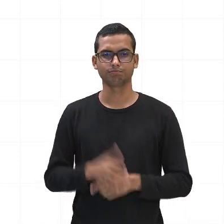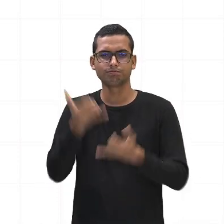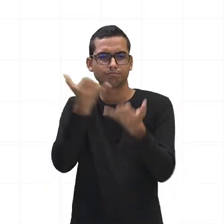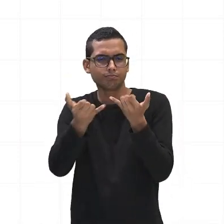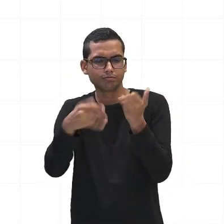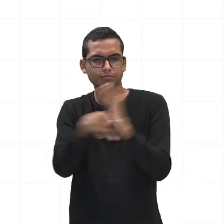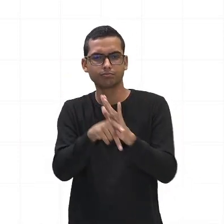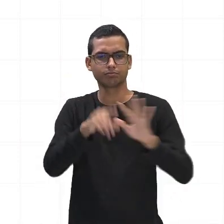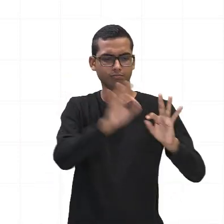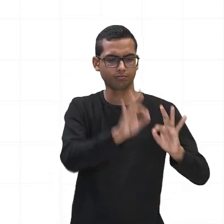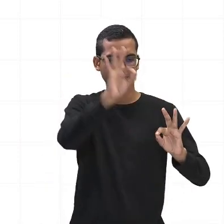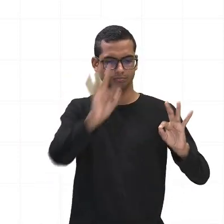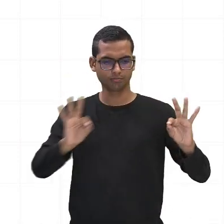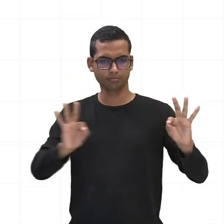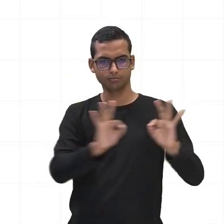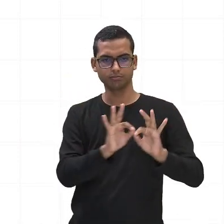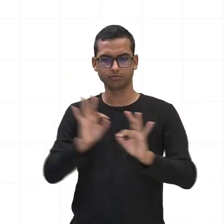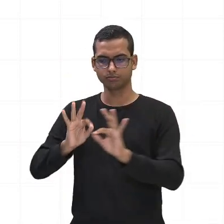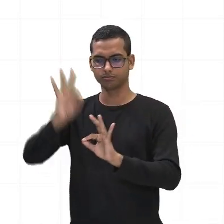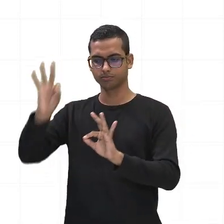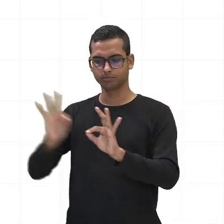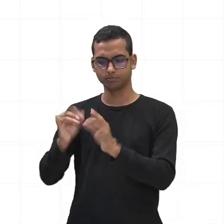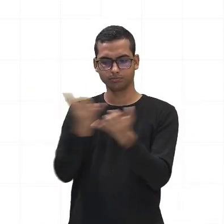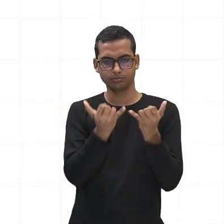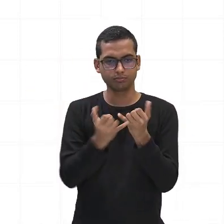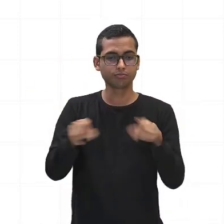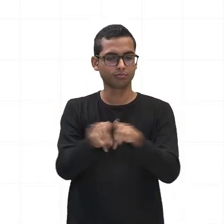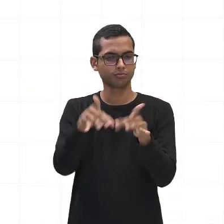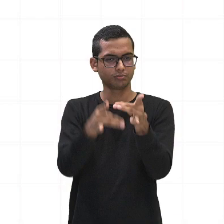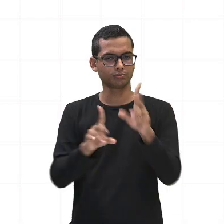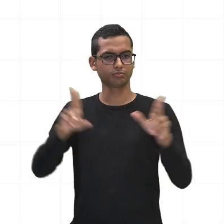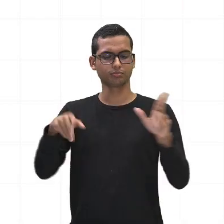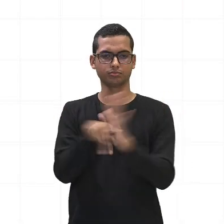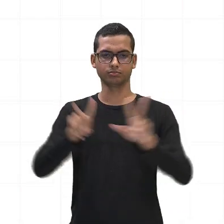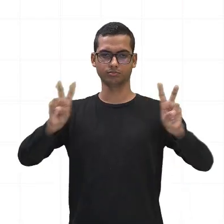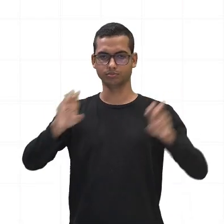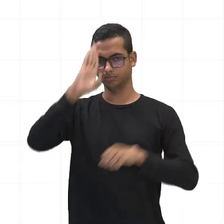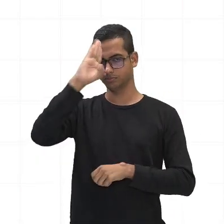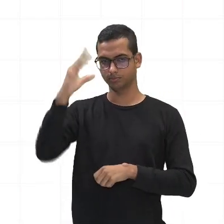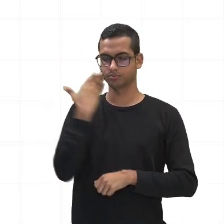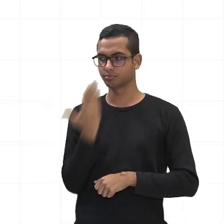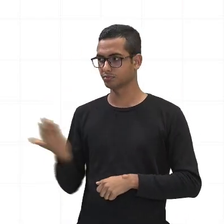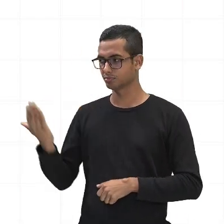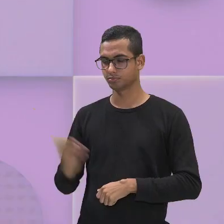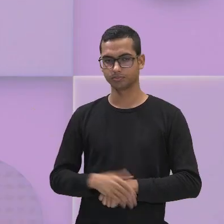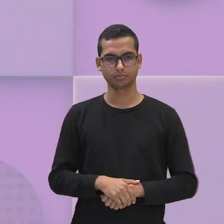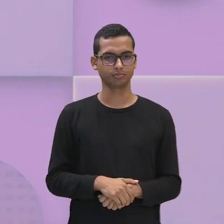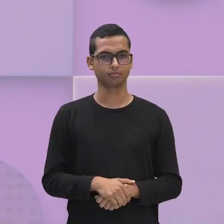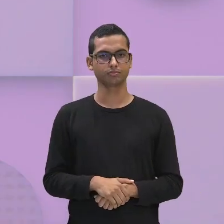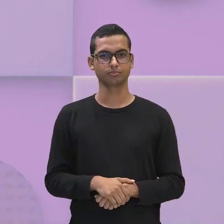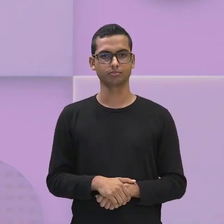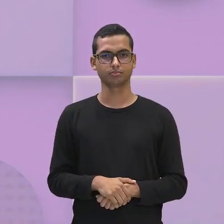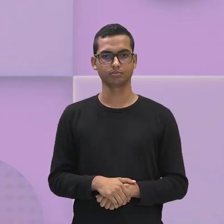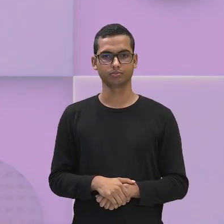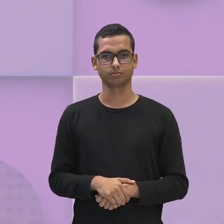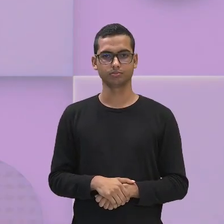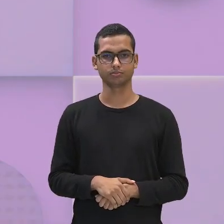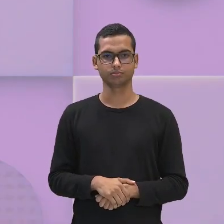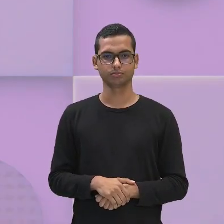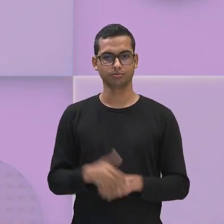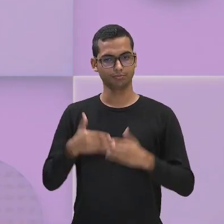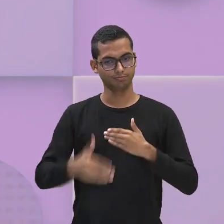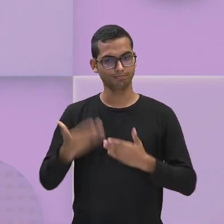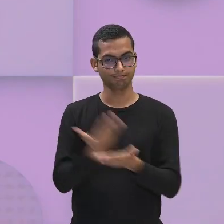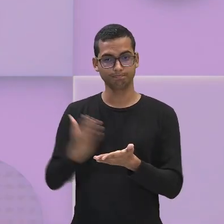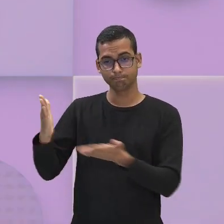de triângulos. E o detalhamento, também semelhança de triângulos. Beleza? Então, vamos lá,